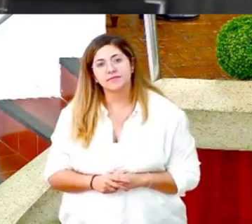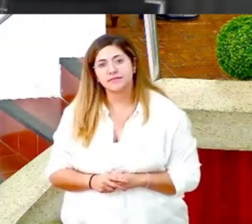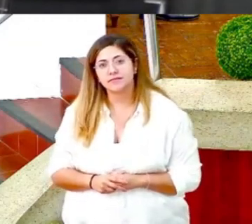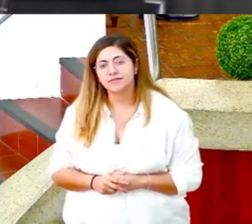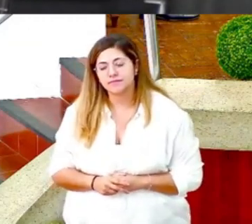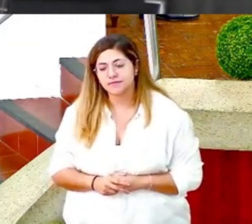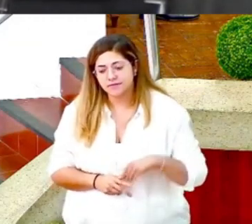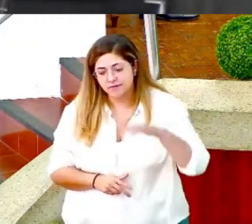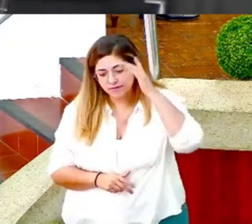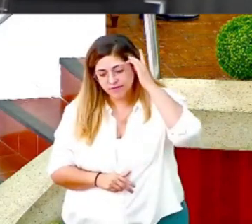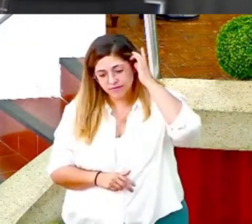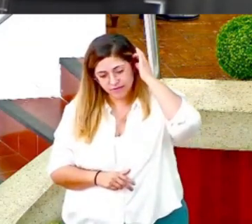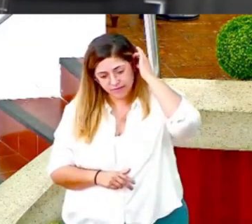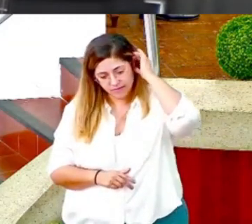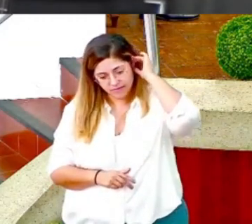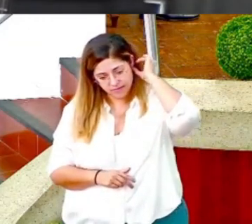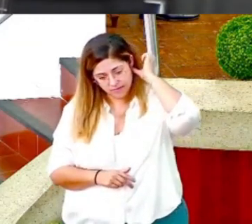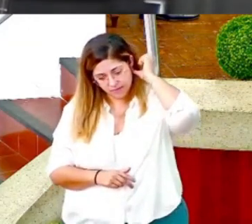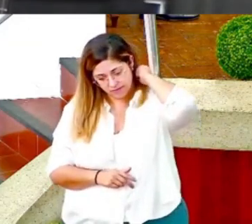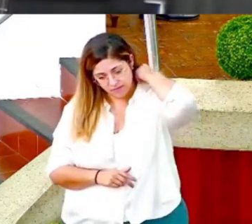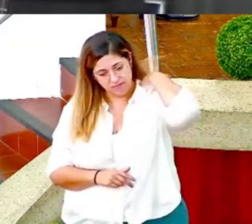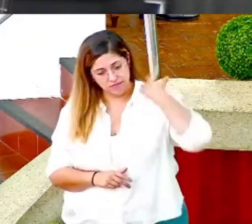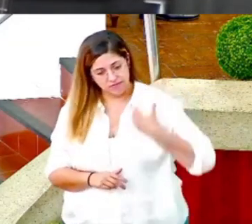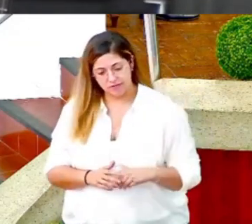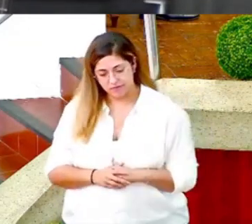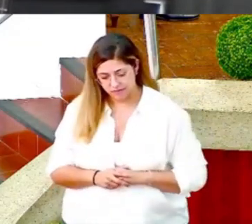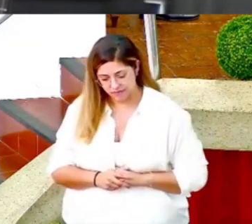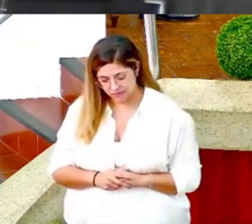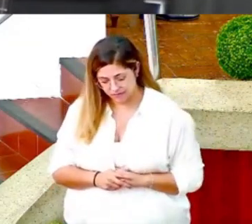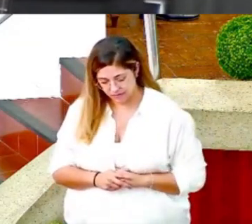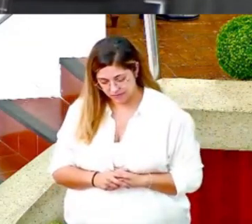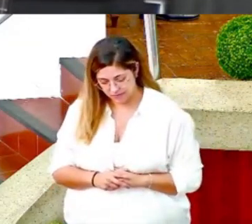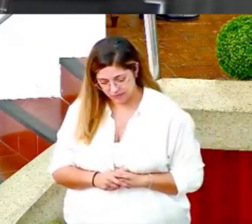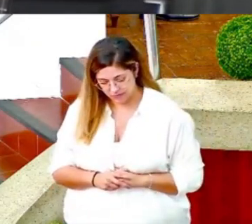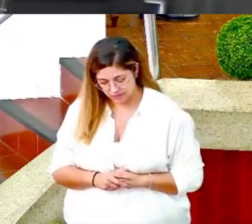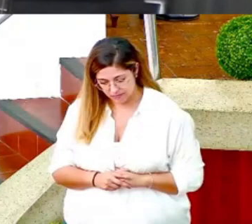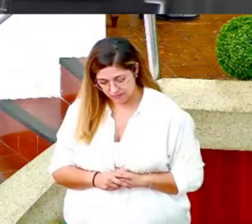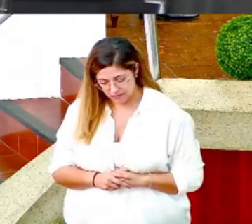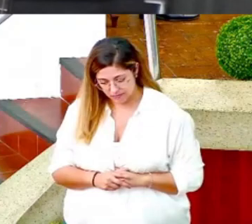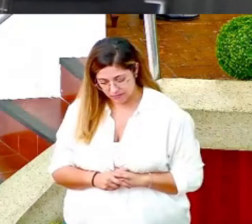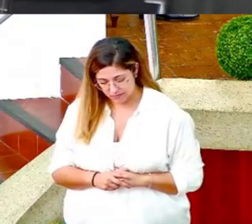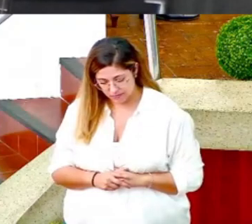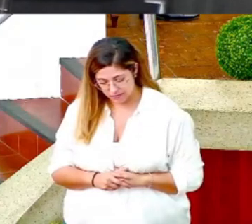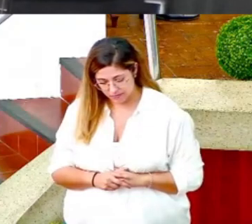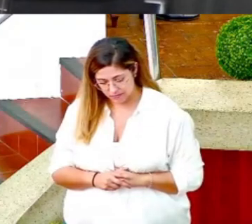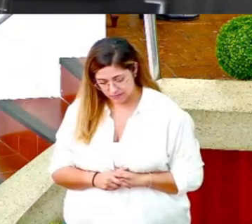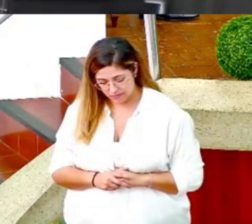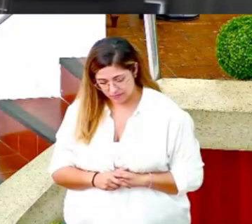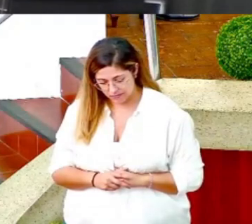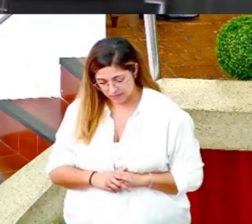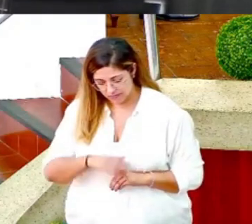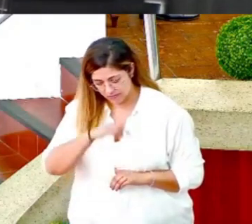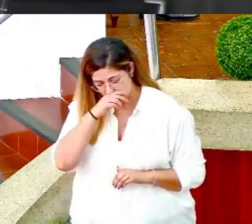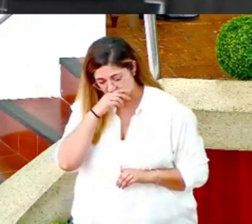vocês para valorizar e para trazer para os nossos dias o que foi isso na vida de Josias e na vida do